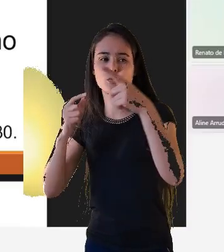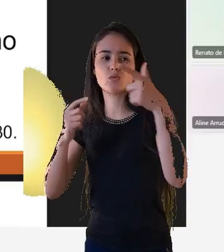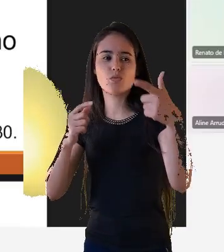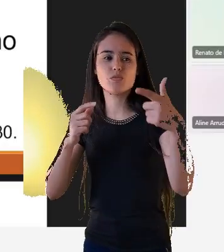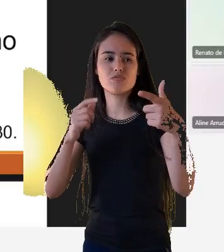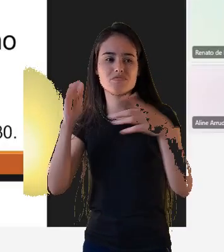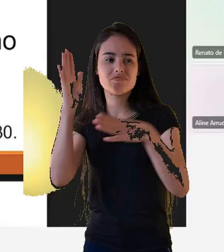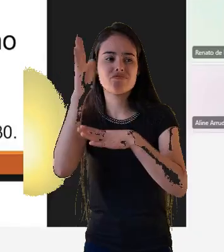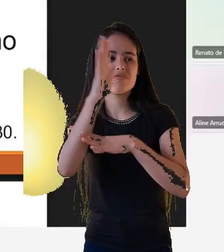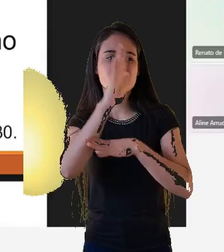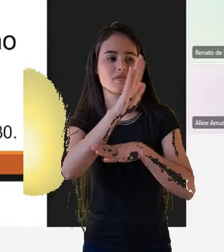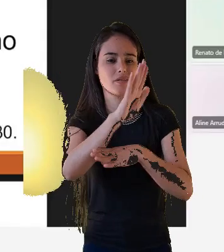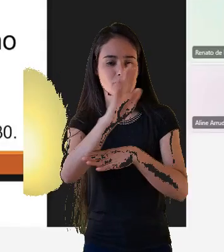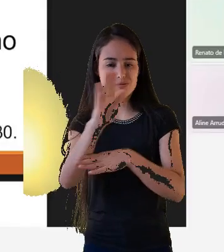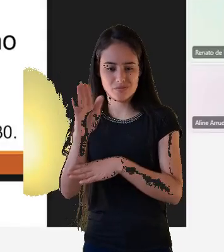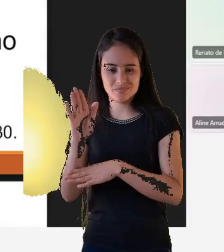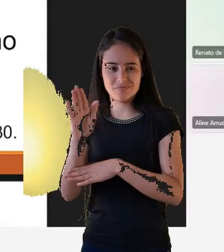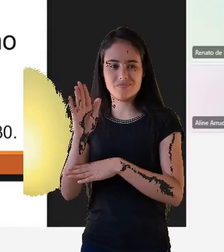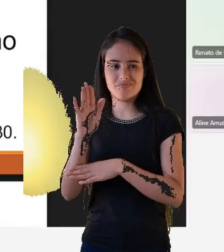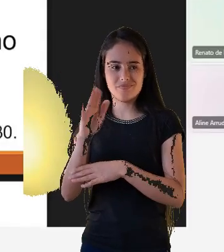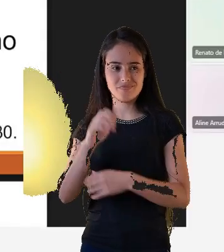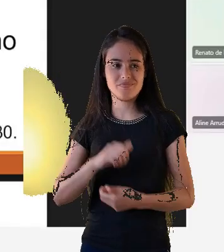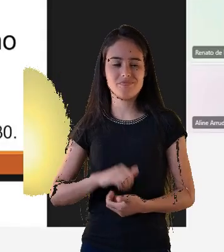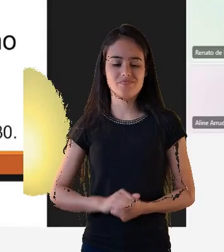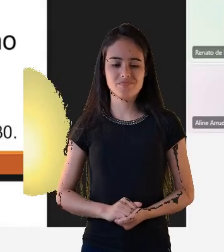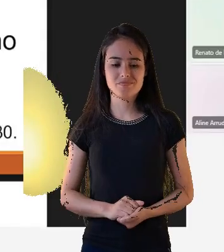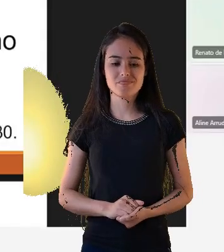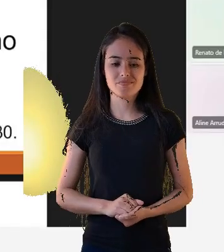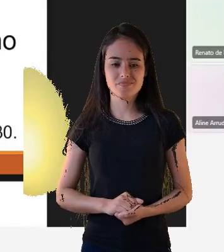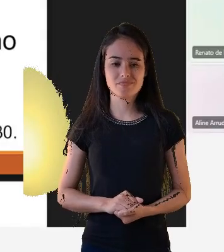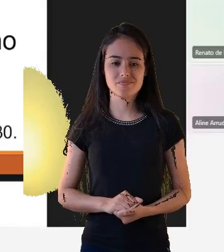um recente que eu li agora, né?